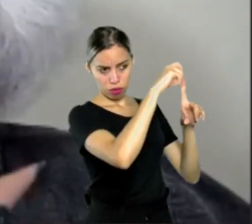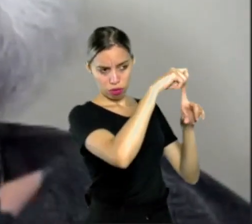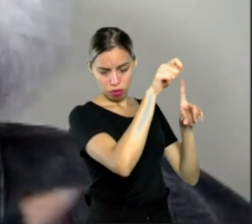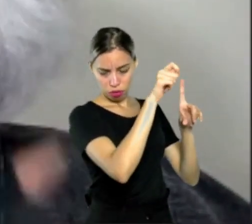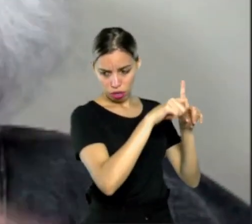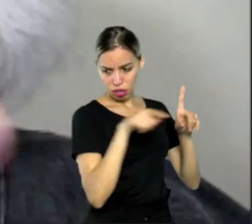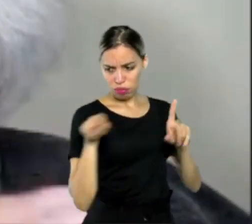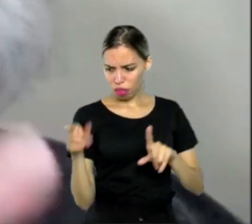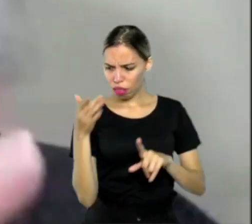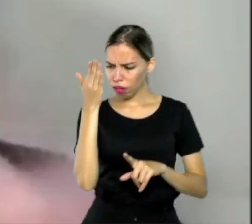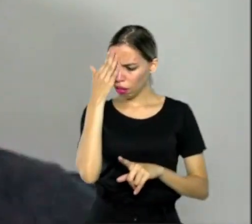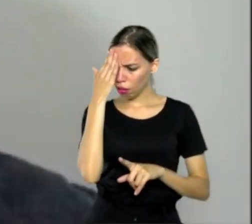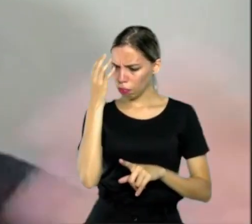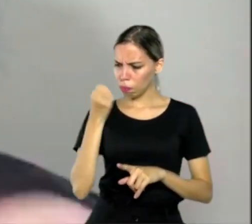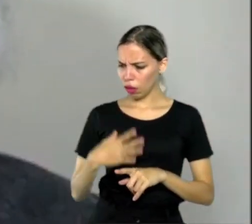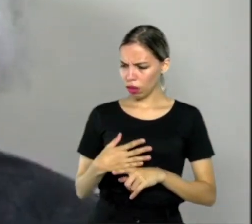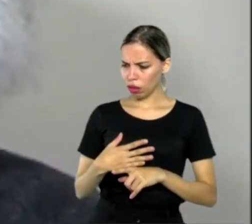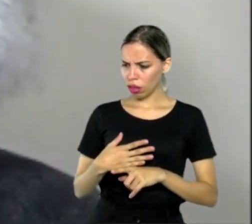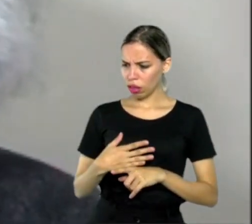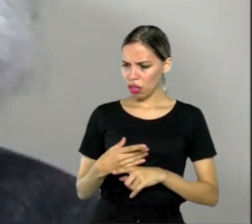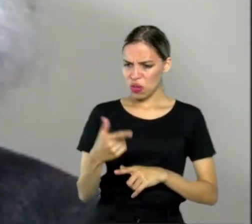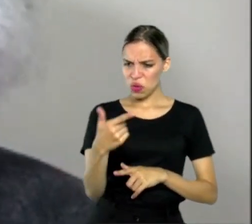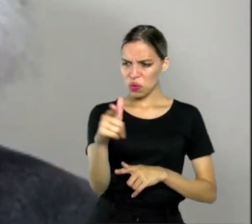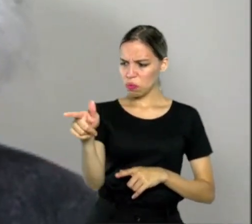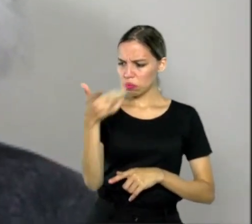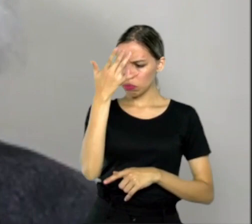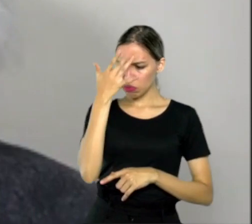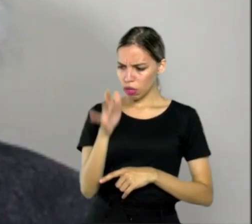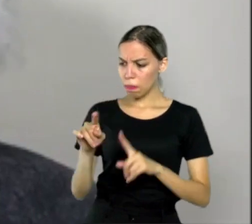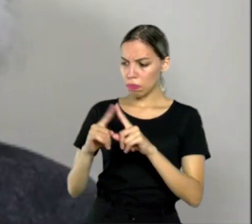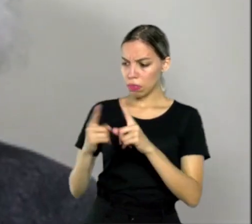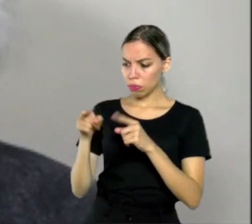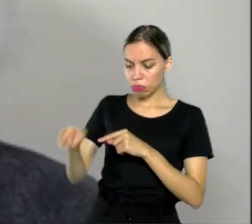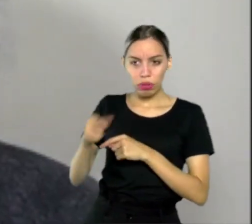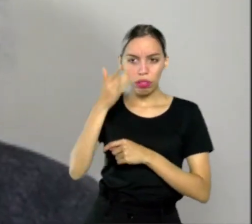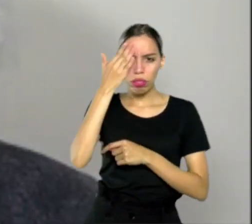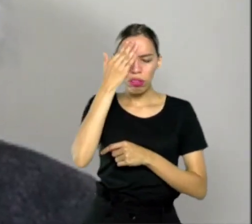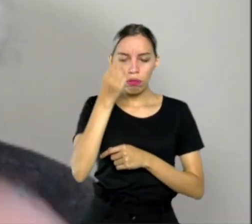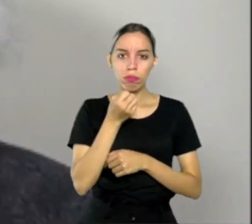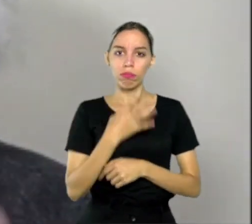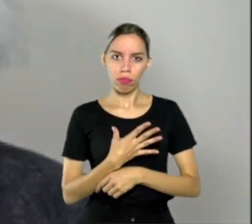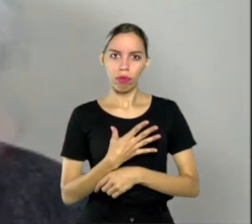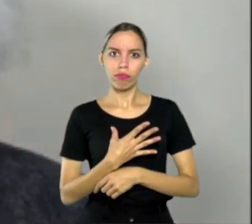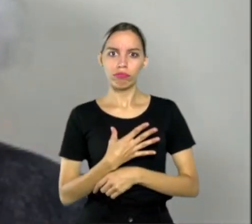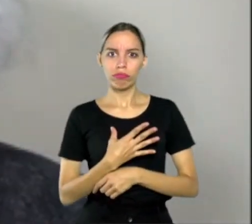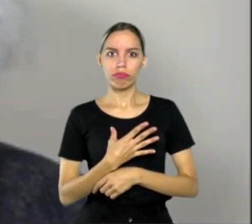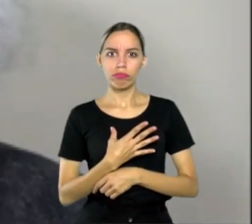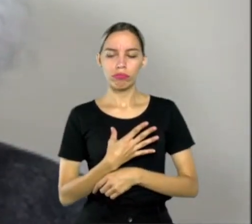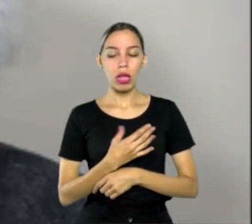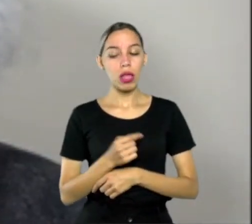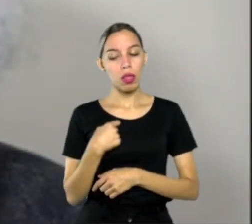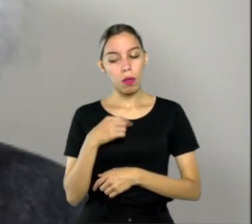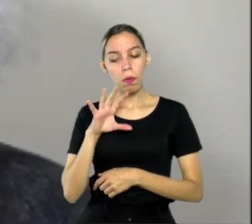ele queria. Eu não era capaz de traduzir aquilo com as tintas. Mas ele falou, sua praia é outra. E eu sabia que era